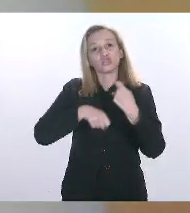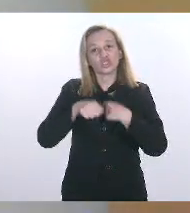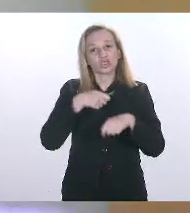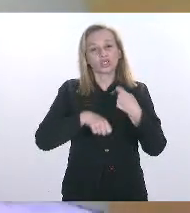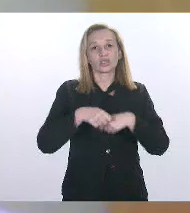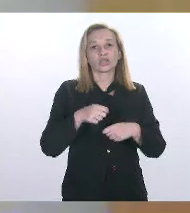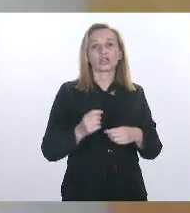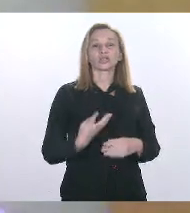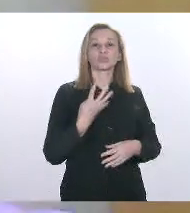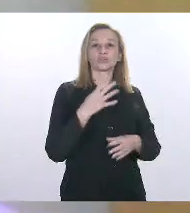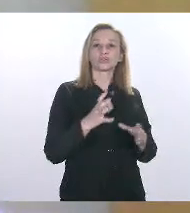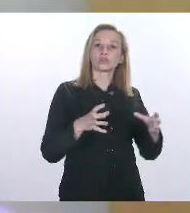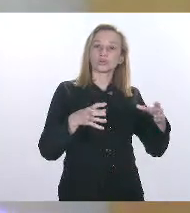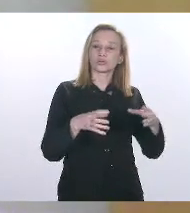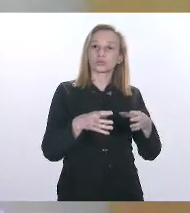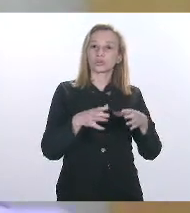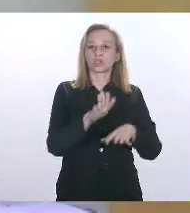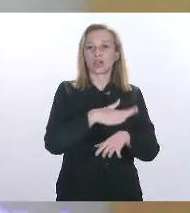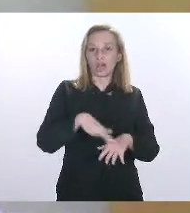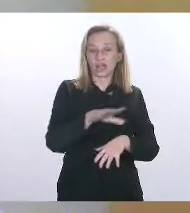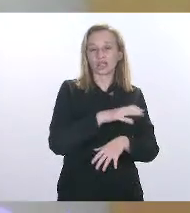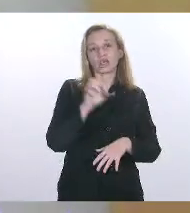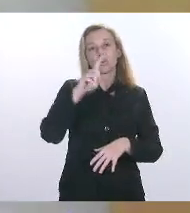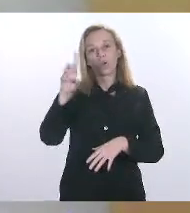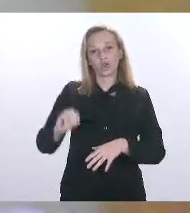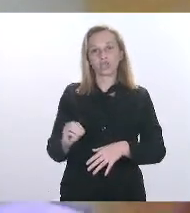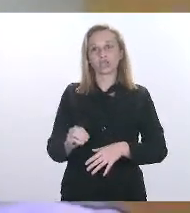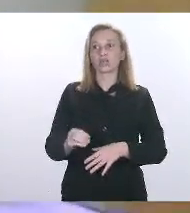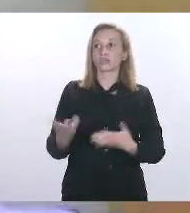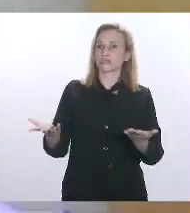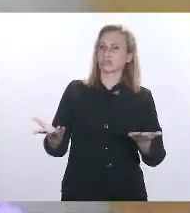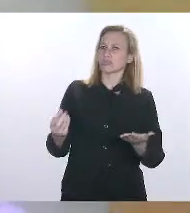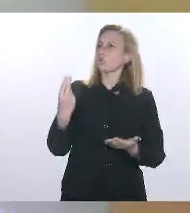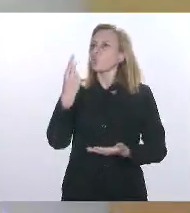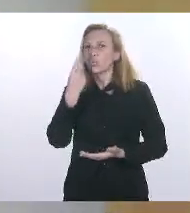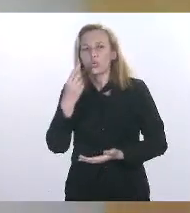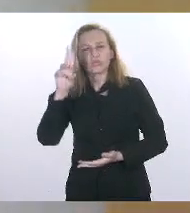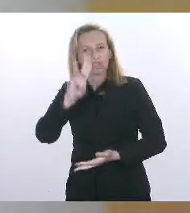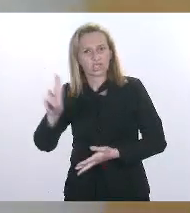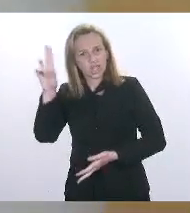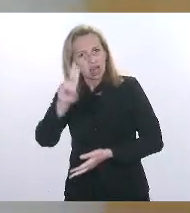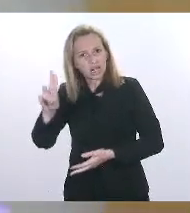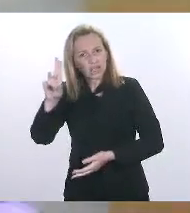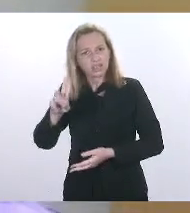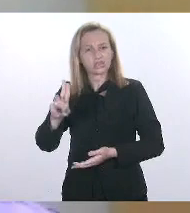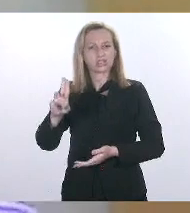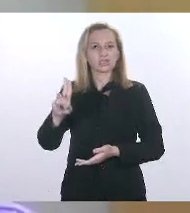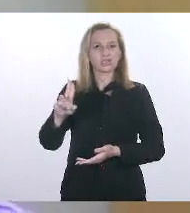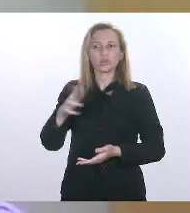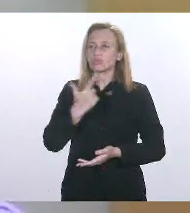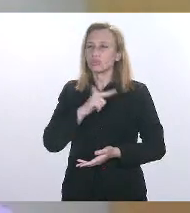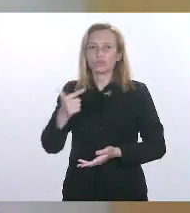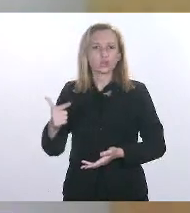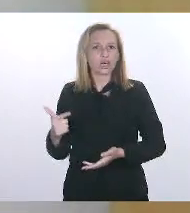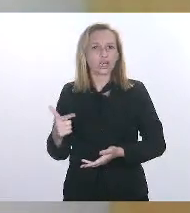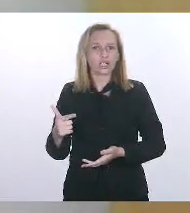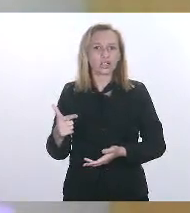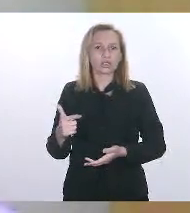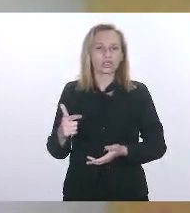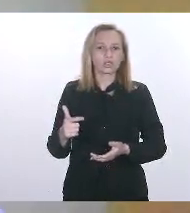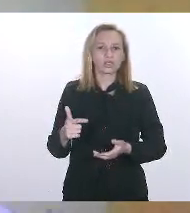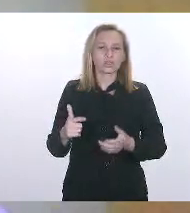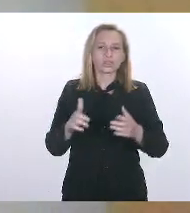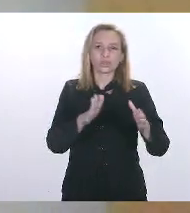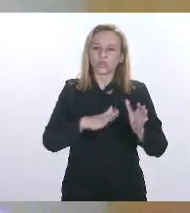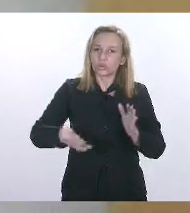nos quadros da UESO. É impressionante que uma universidade, que uma instituição universitária não disponha em seus